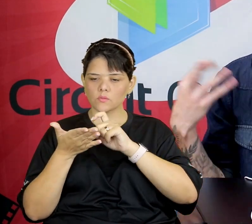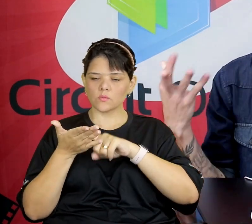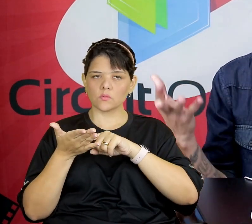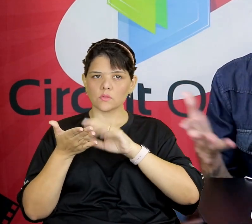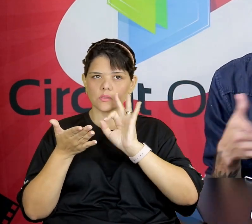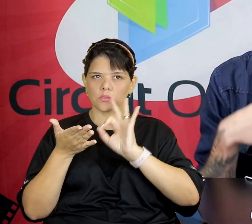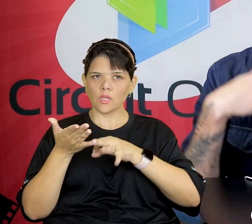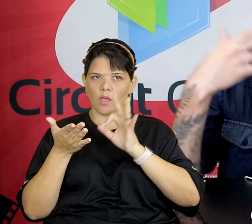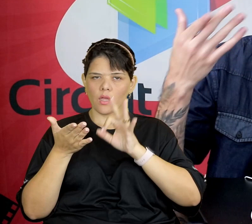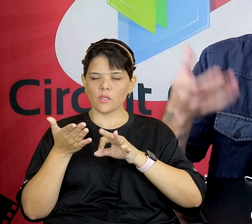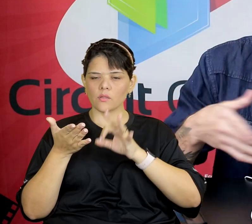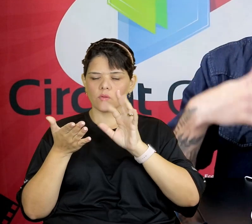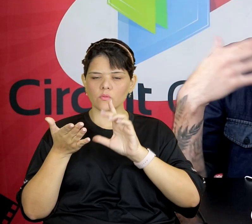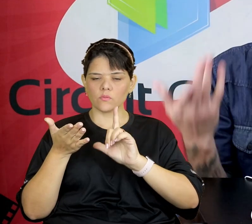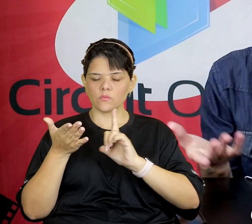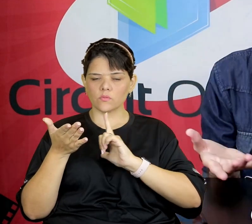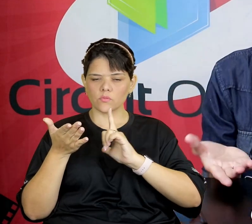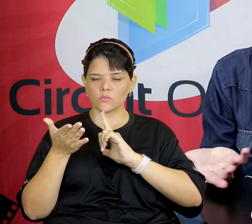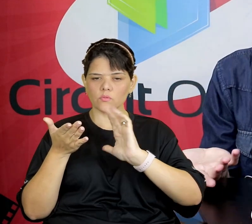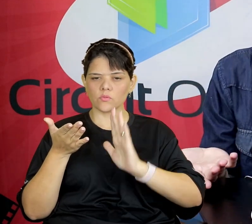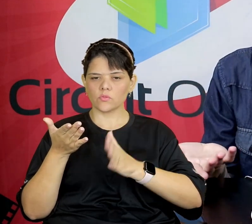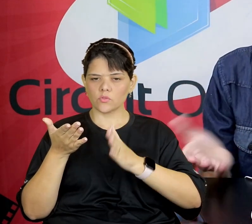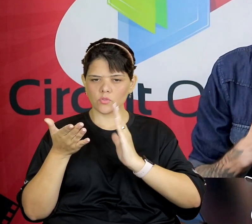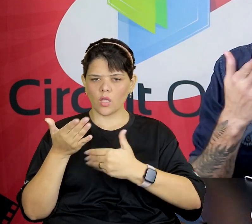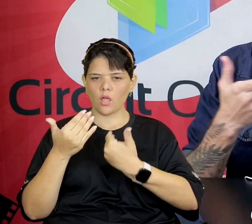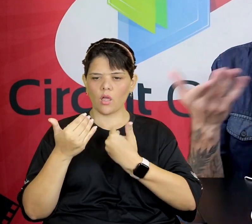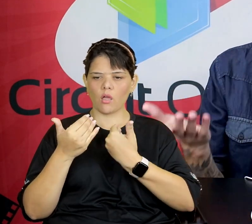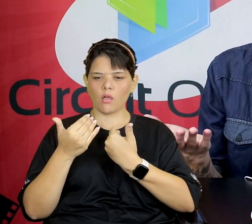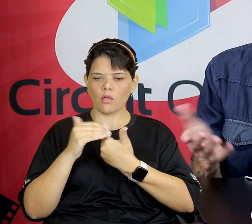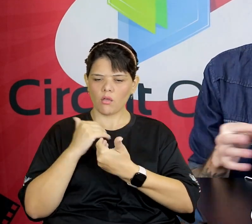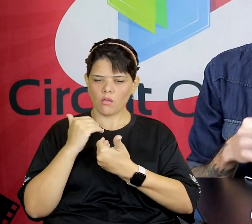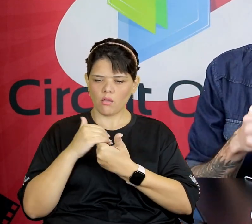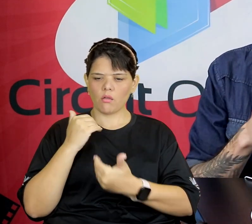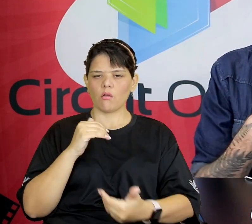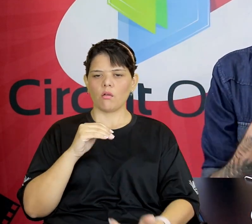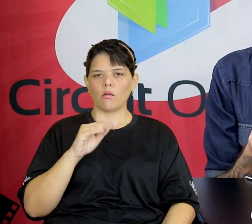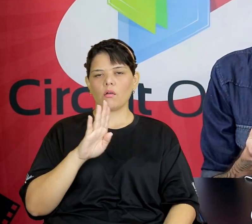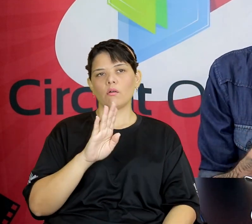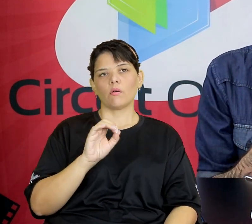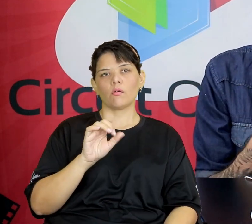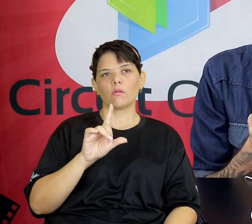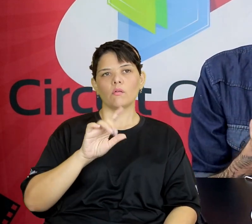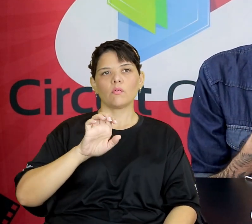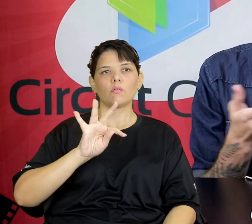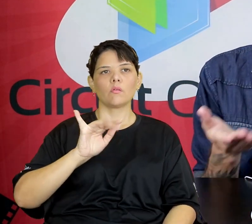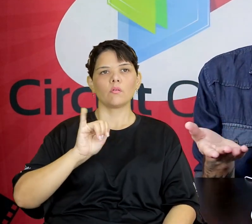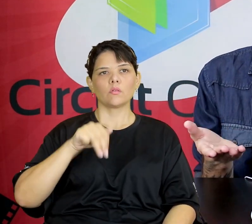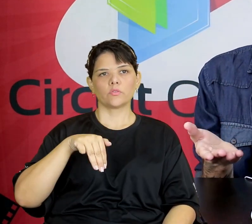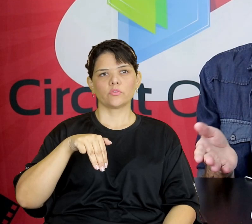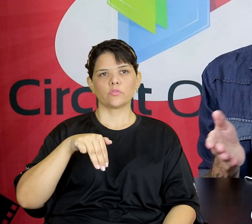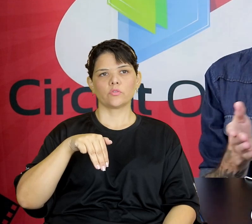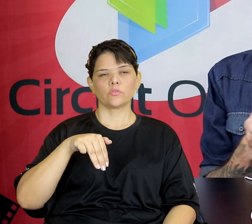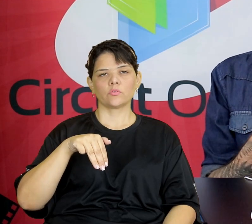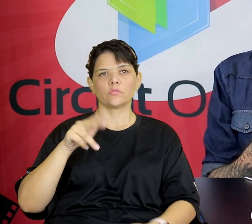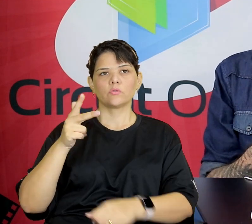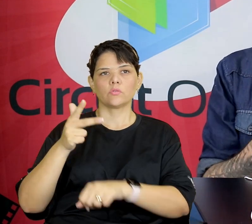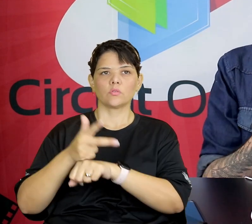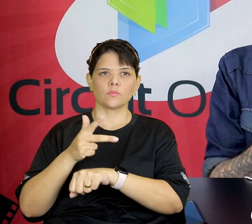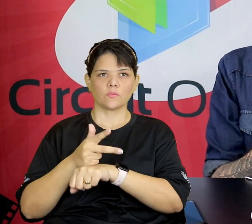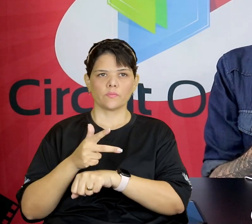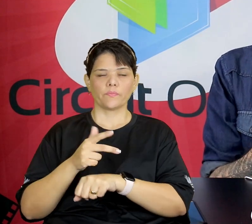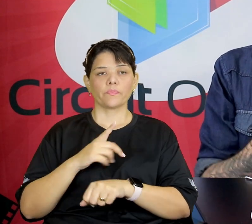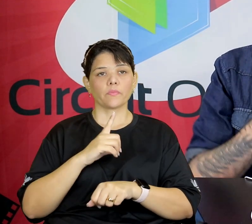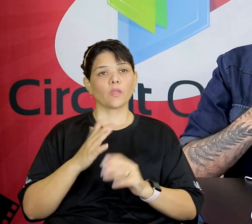conforme você vai aprendendo a editar, conforme você vai treinando seu olho, você vai percebendo. Tem cortes, por exemplo, o raccord. O raccord é o quê? O